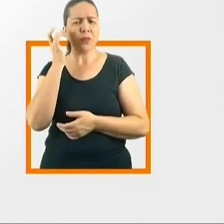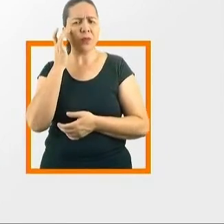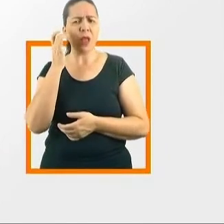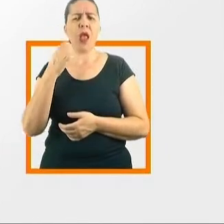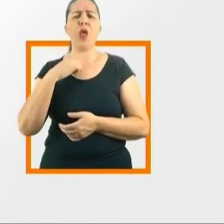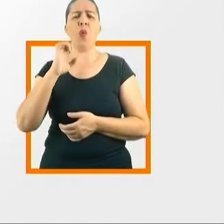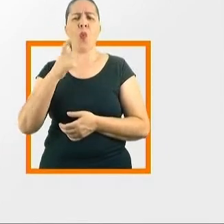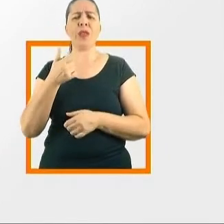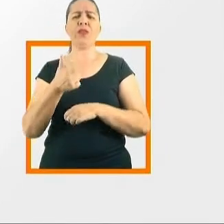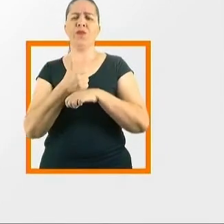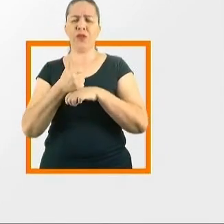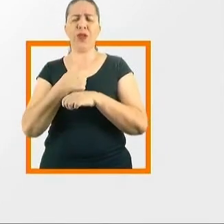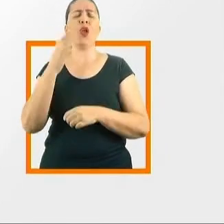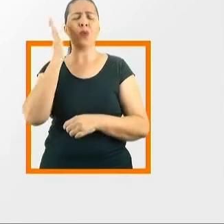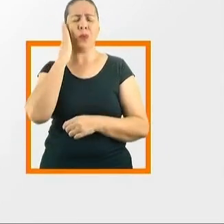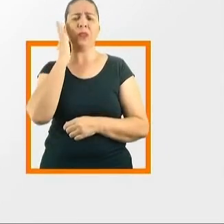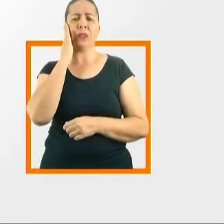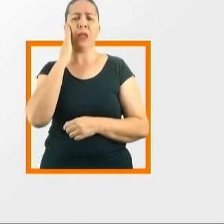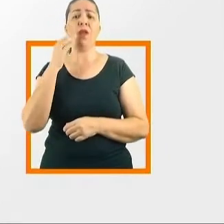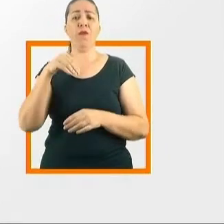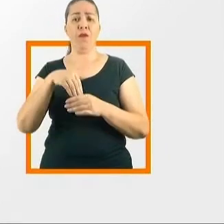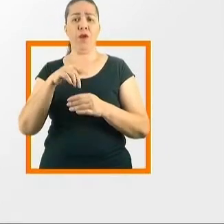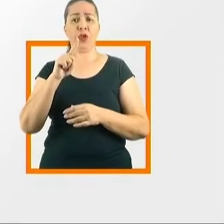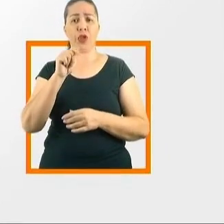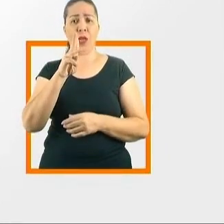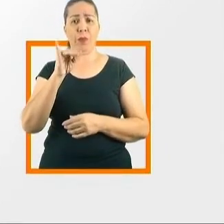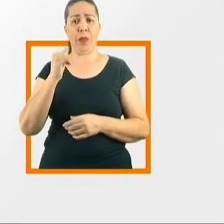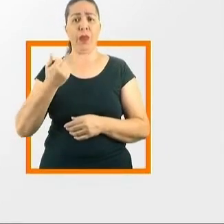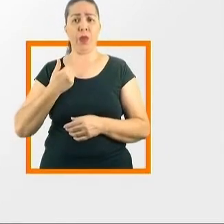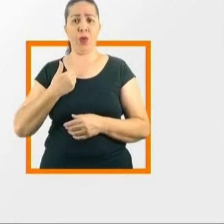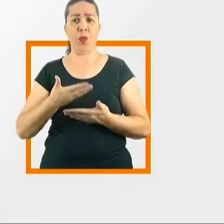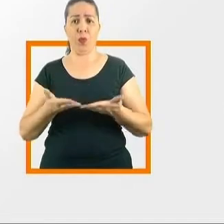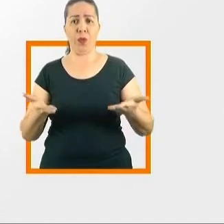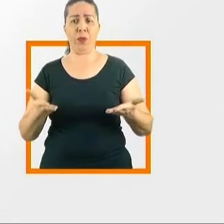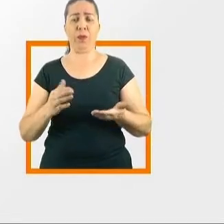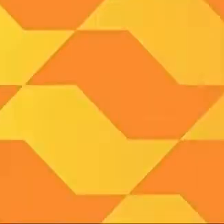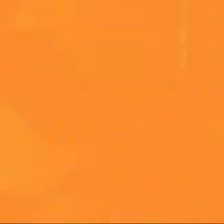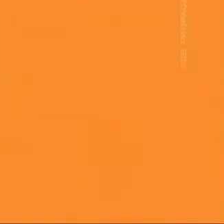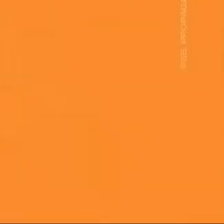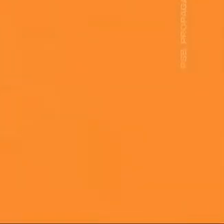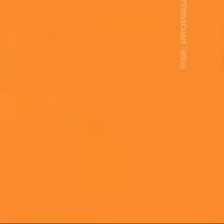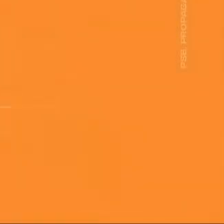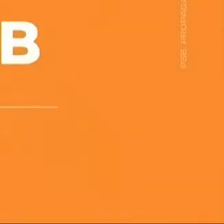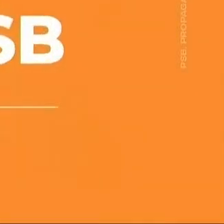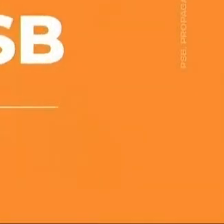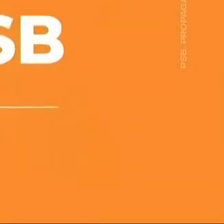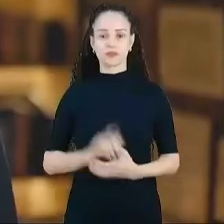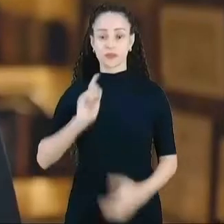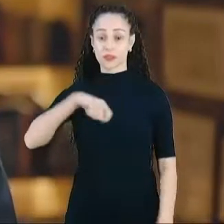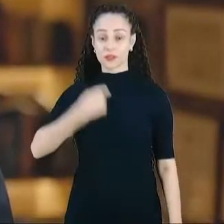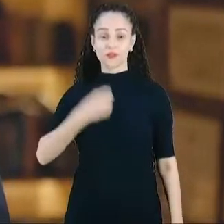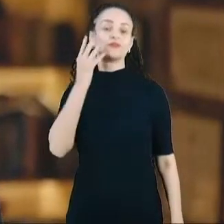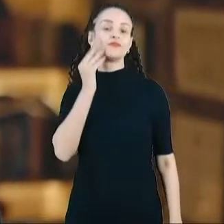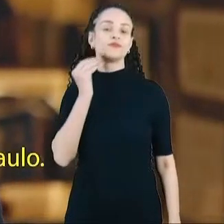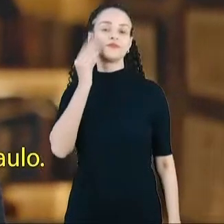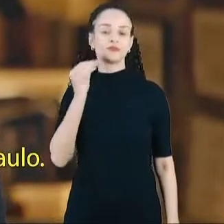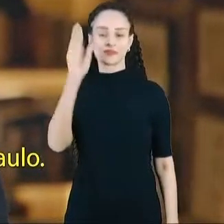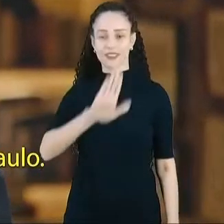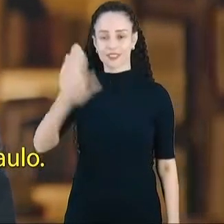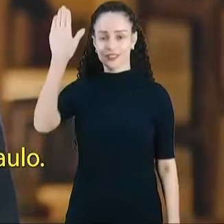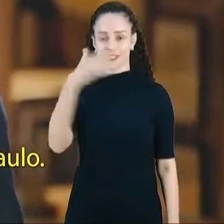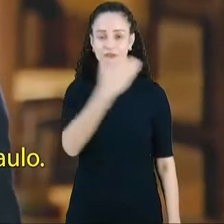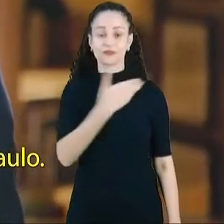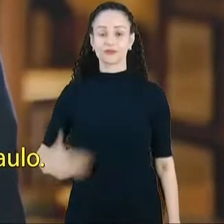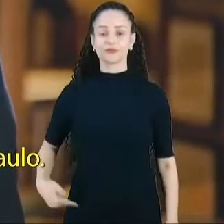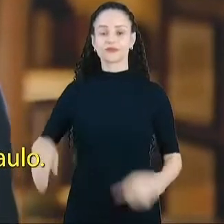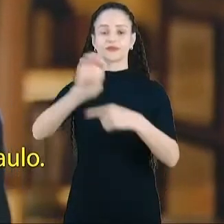dia a dia. Fui servidora pública e sei como fazer. Vote Gabi Sabino, 40222. Eu sou Vinícius Poit, candidato